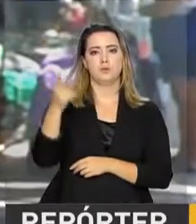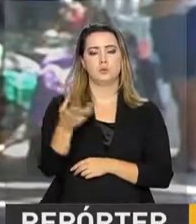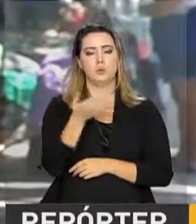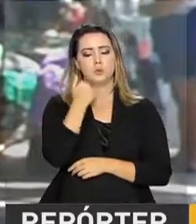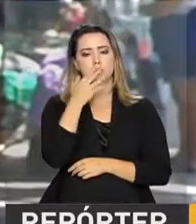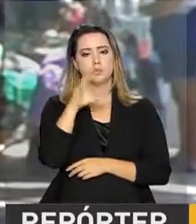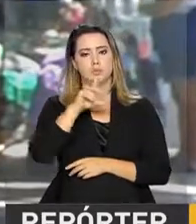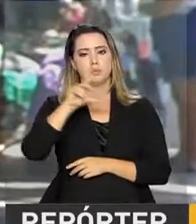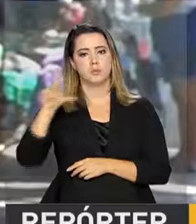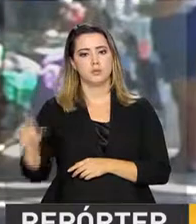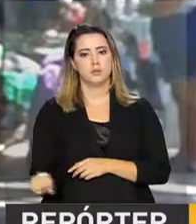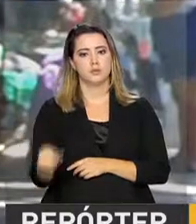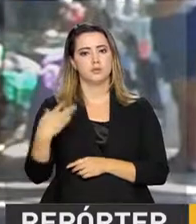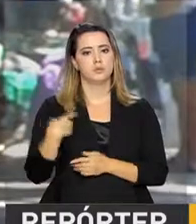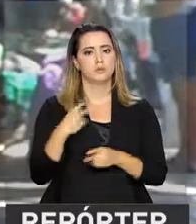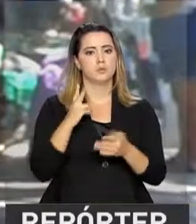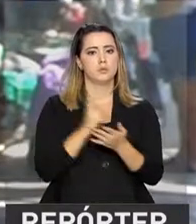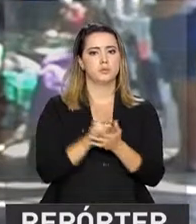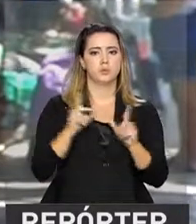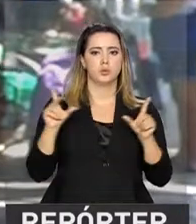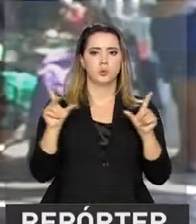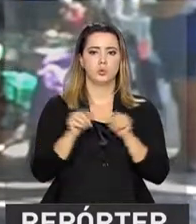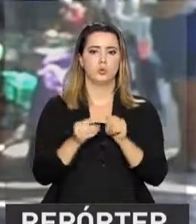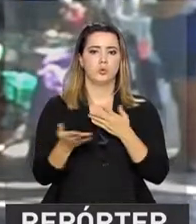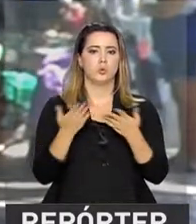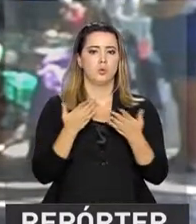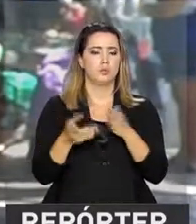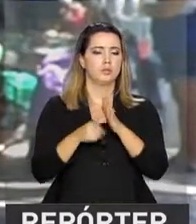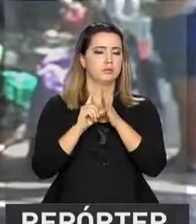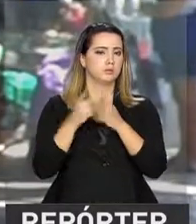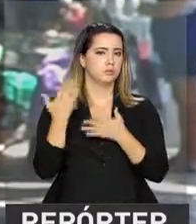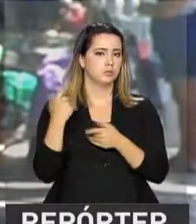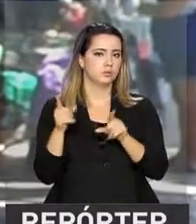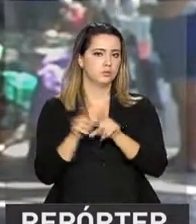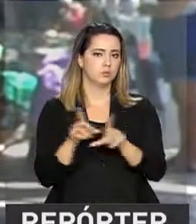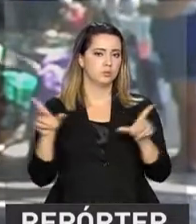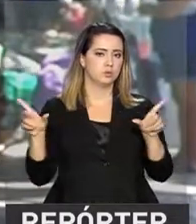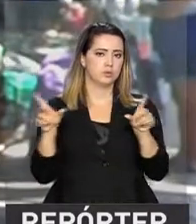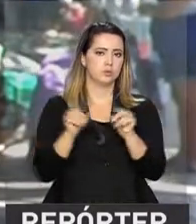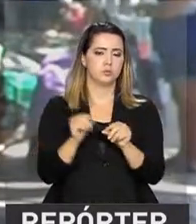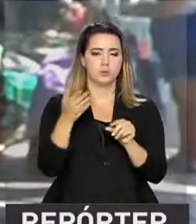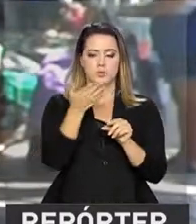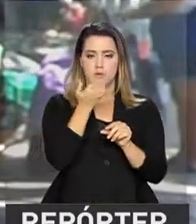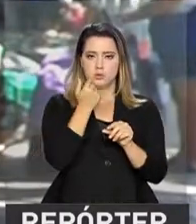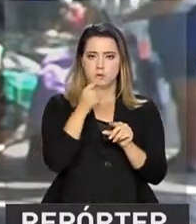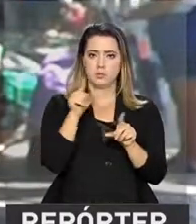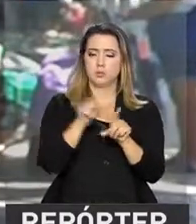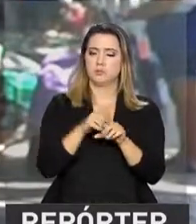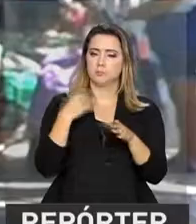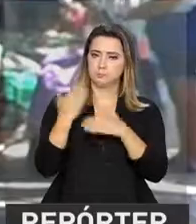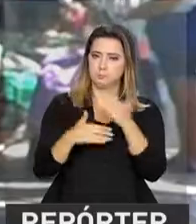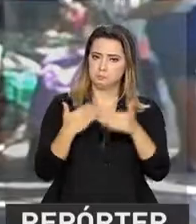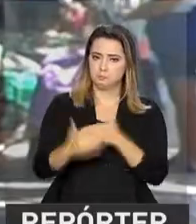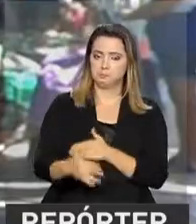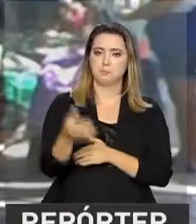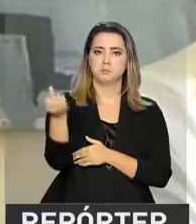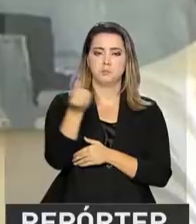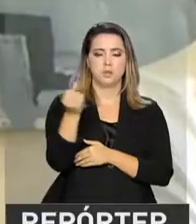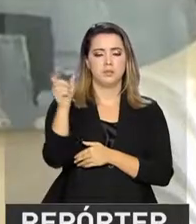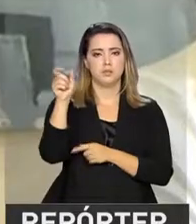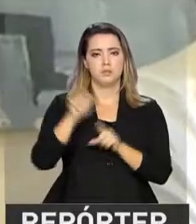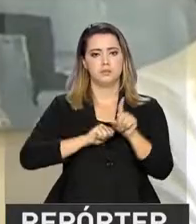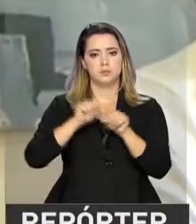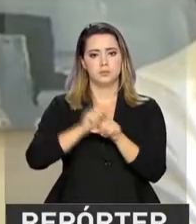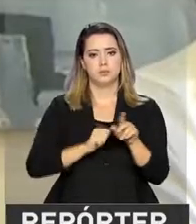alimentos para baixo. E embora menos intensa que nos últimos meses, a queda no grupo Alimentação segue pelo sexto mês seguido.